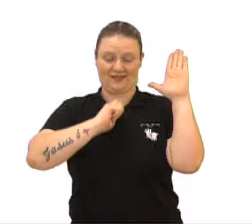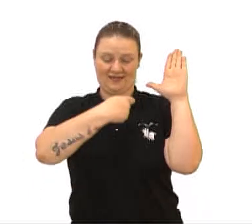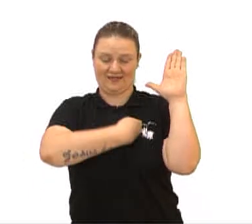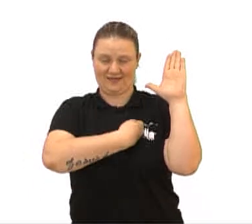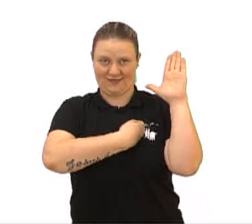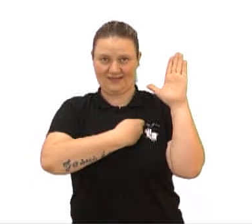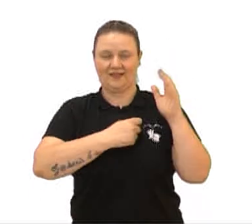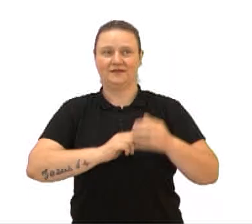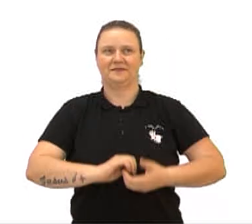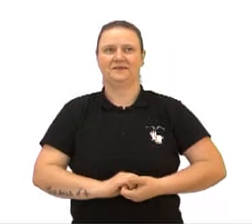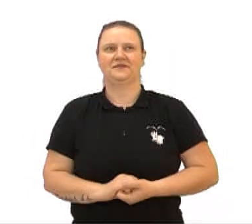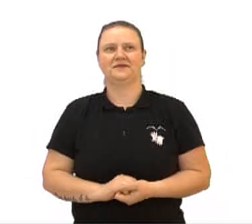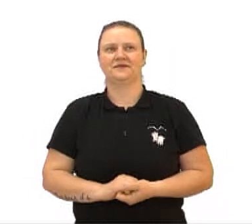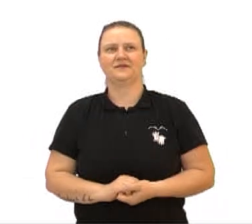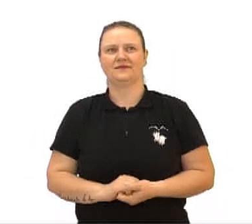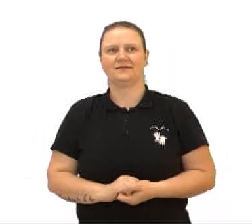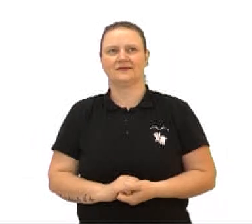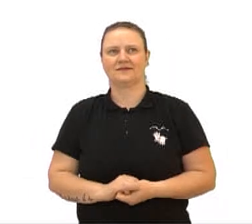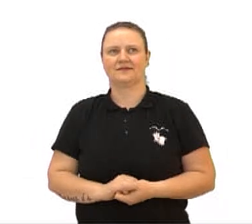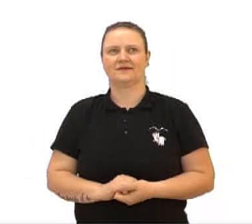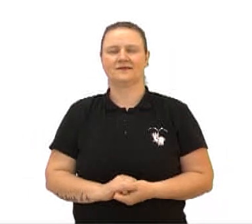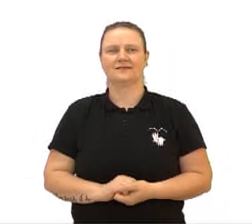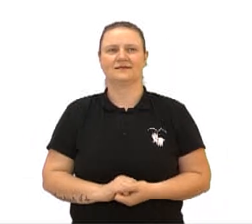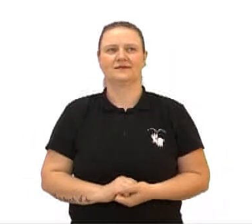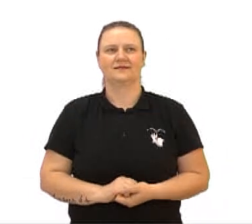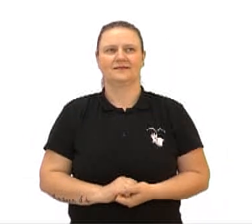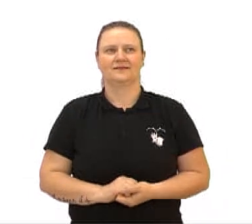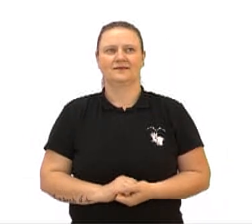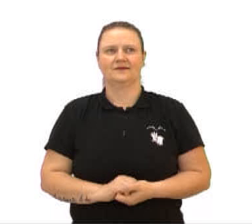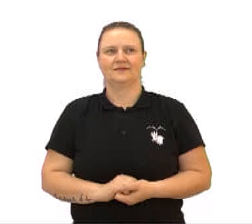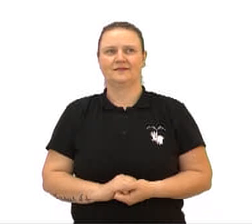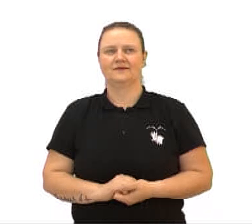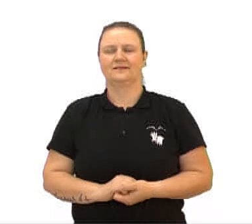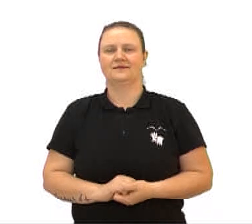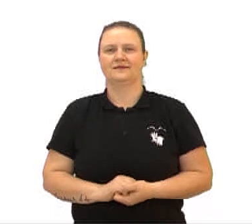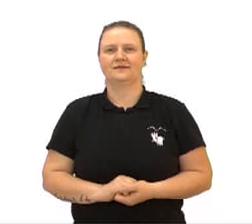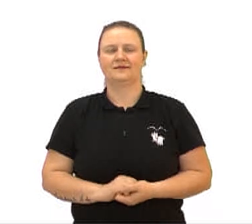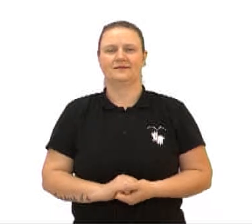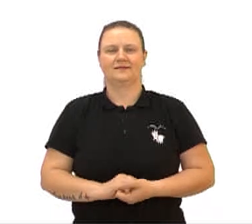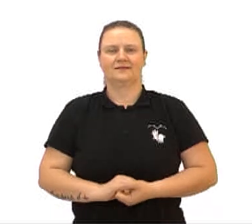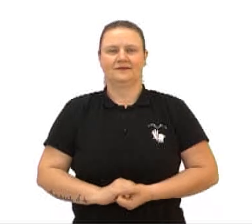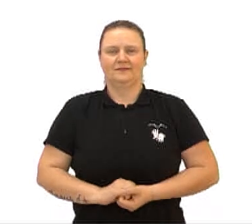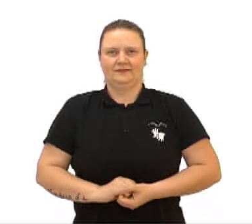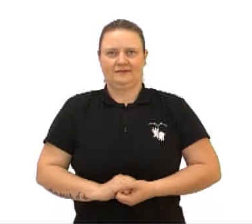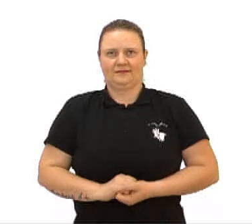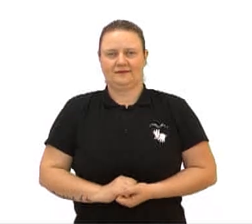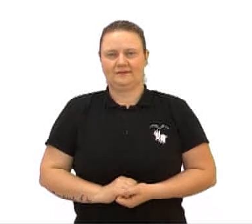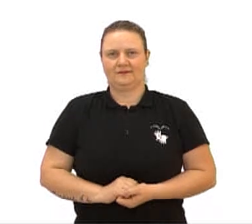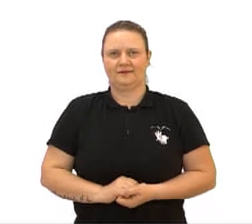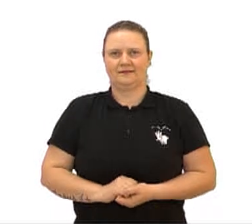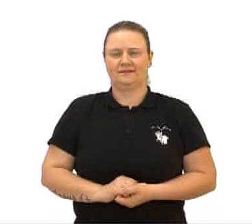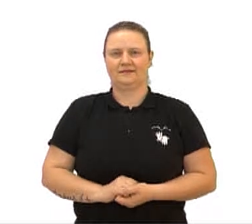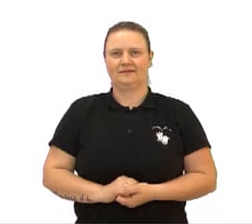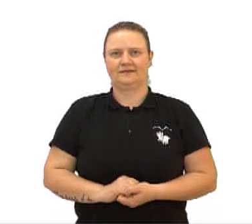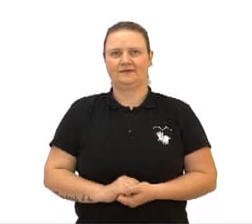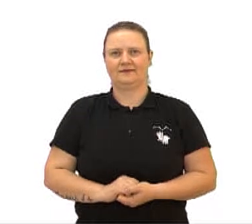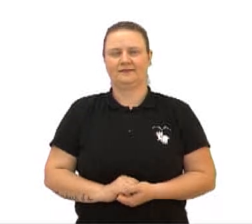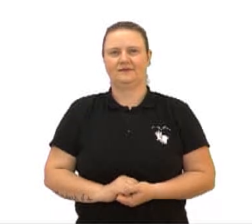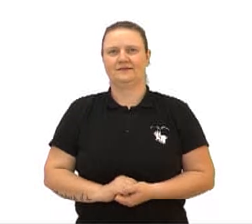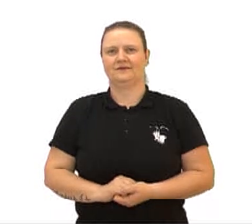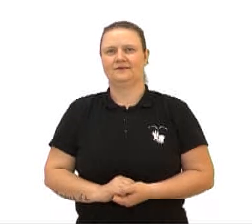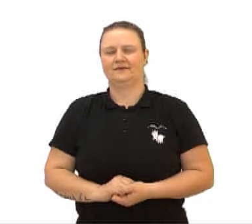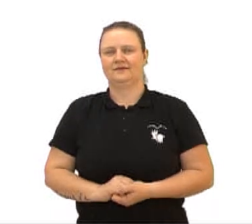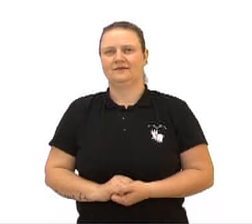va dedicada a todos los países que entran dentro del área de lo que se ha dado en llamar la cultura